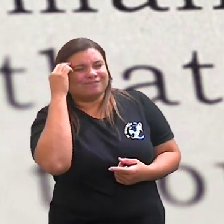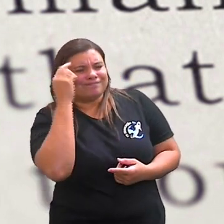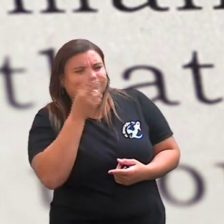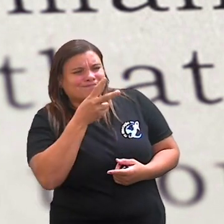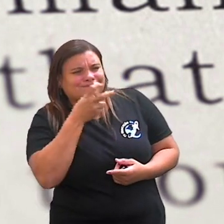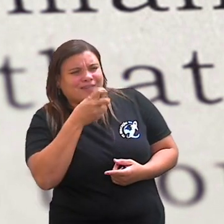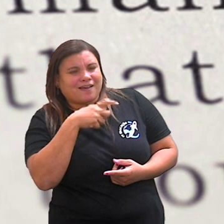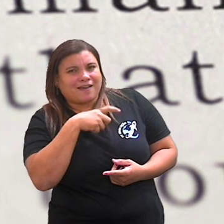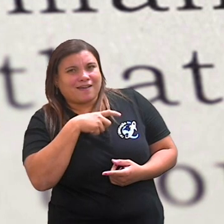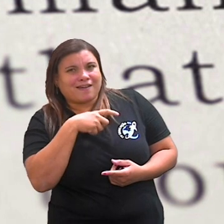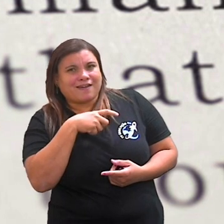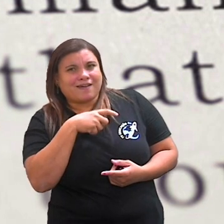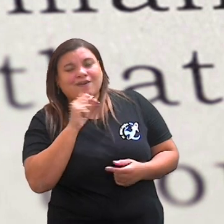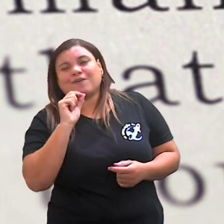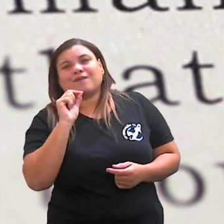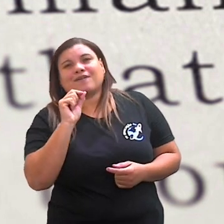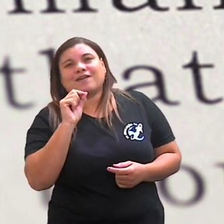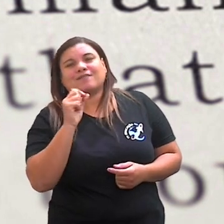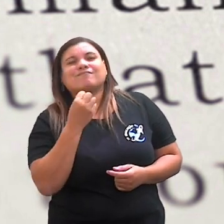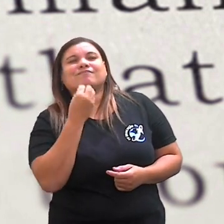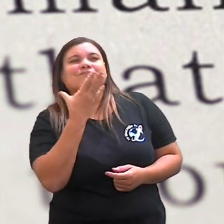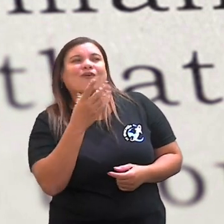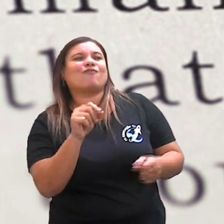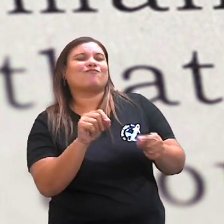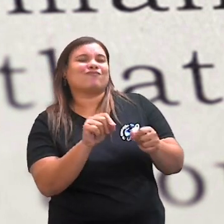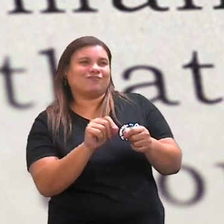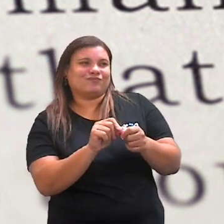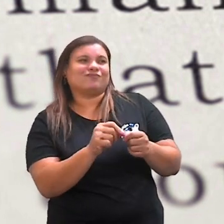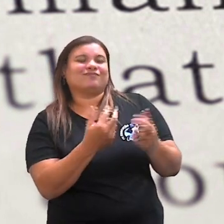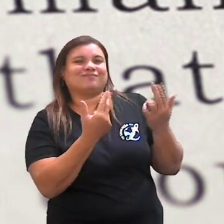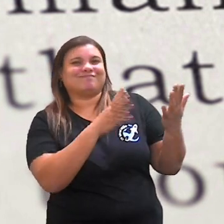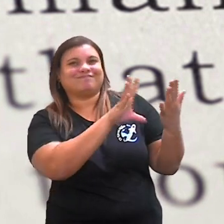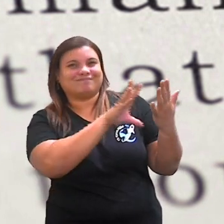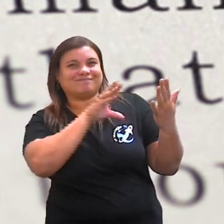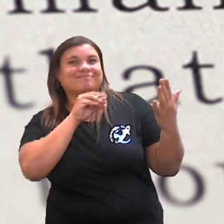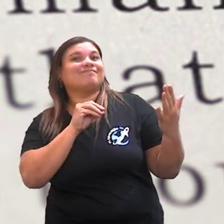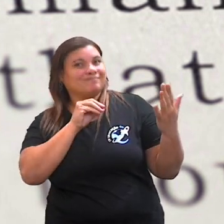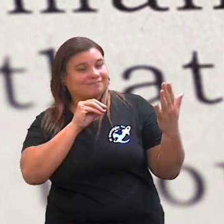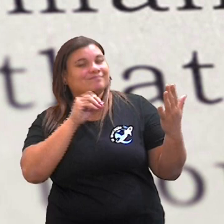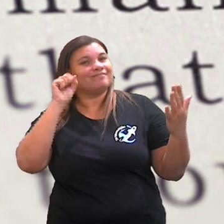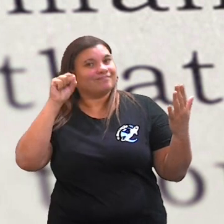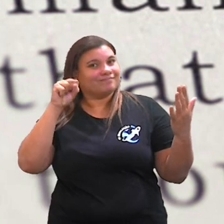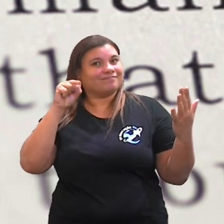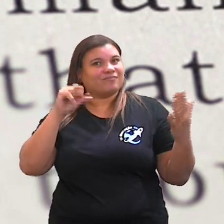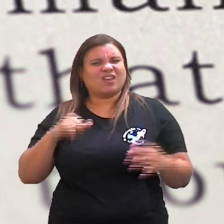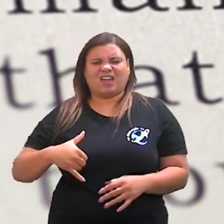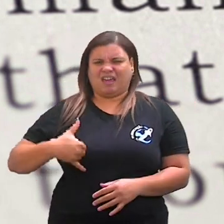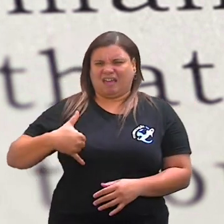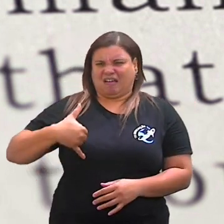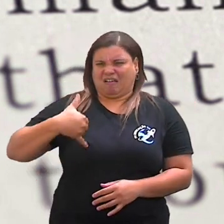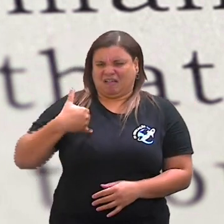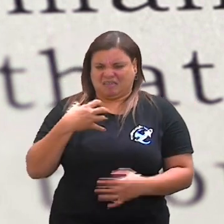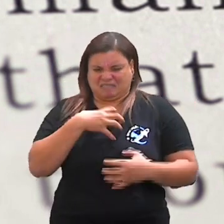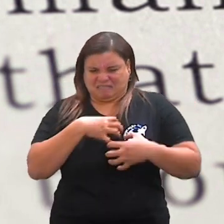é desinteressada, ou seja, não há qualquer interesse egoísta,